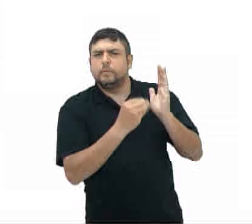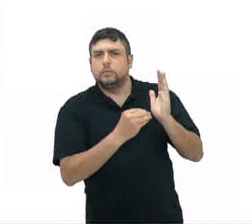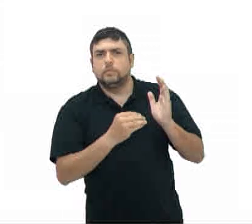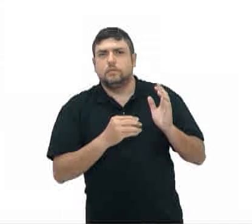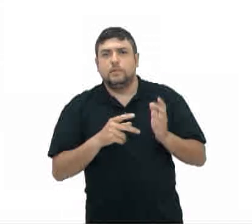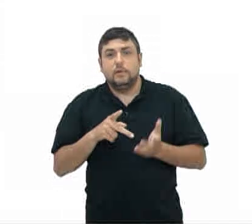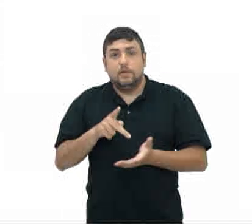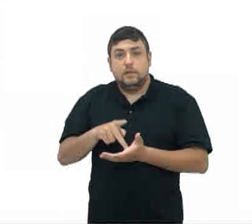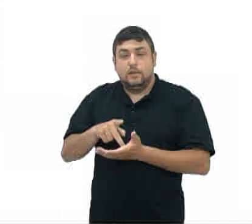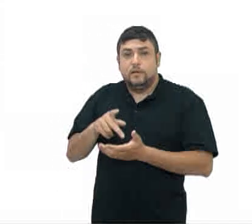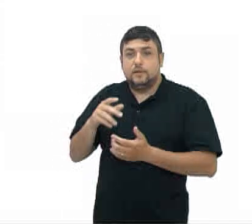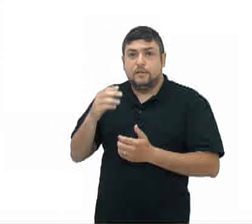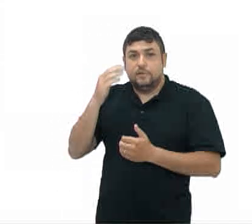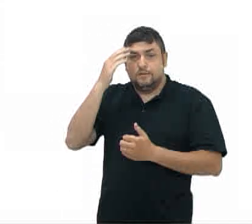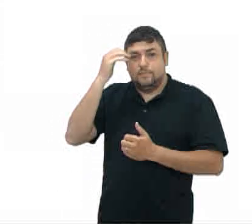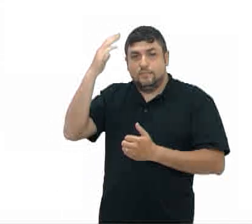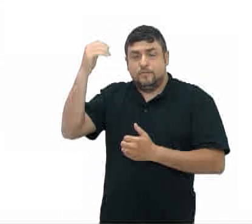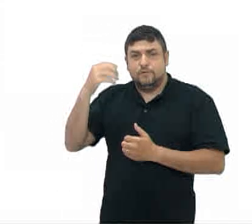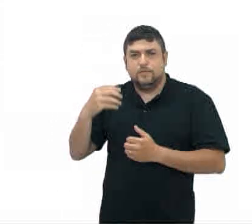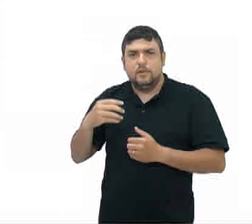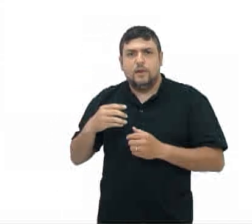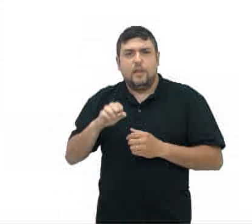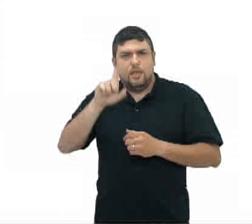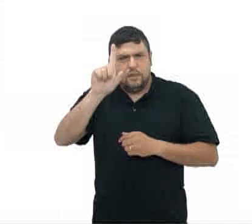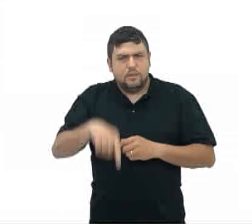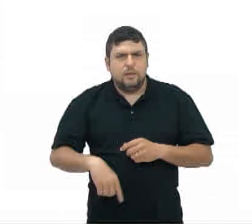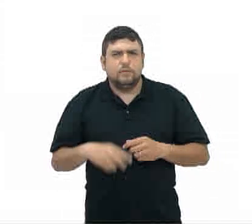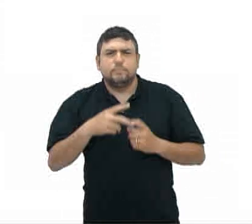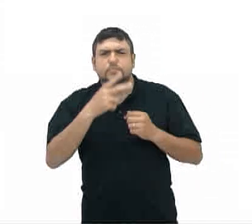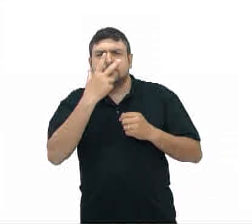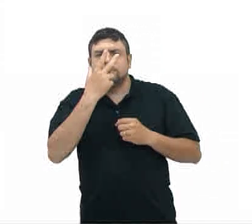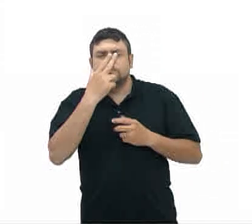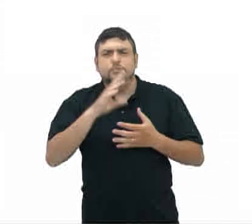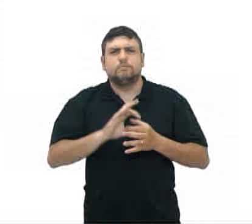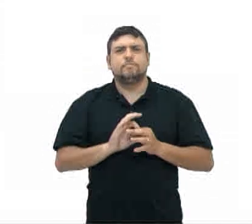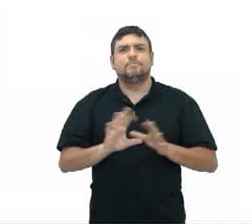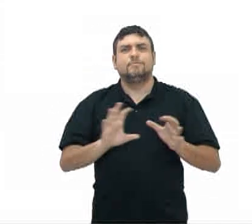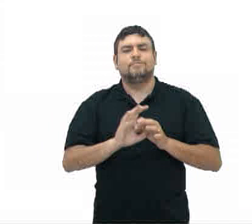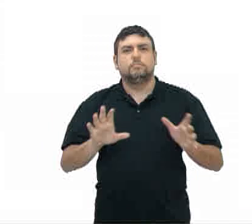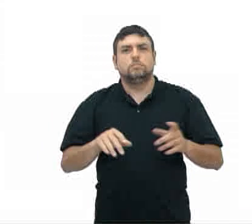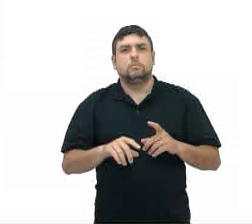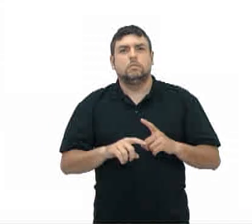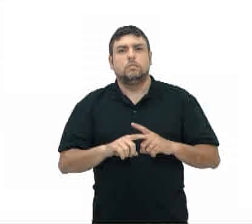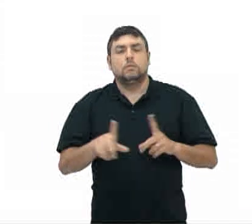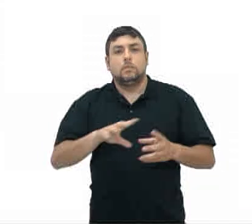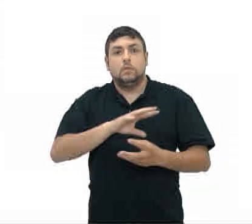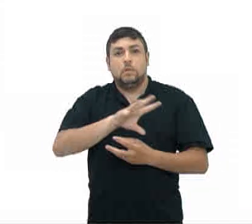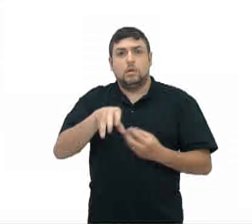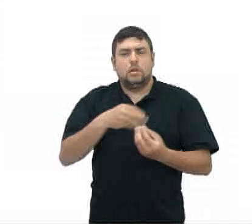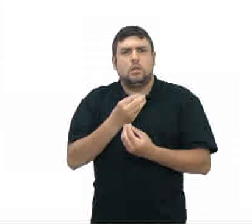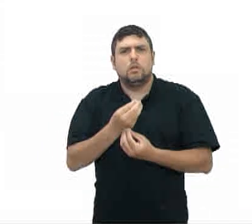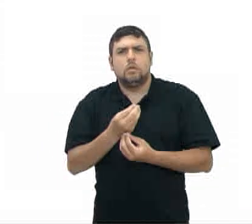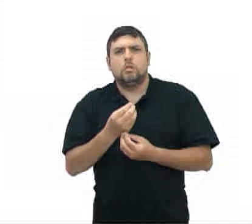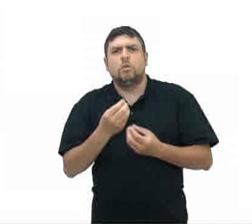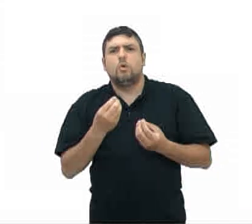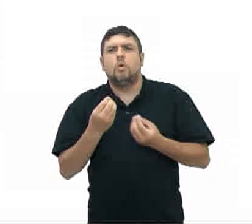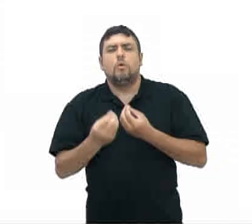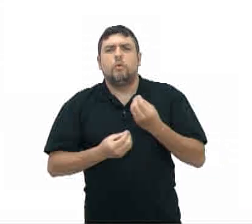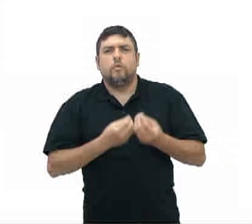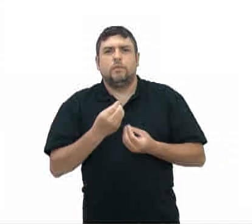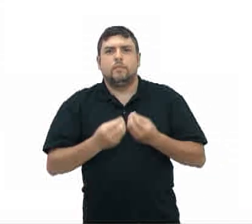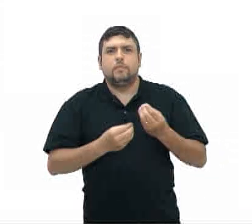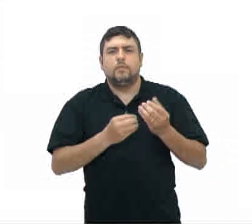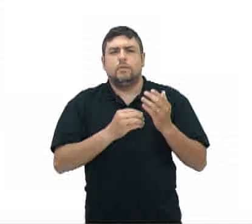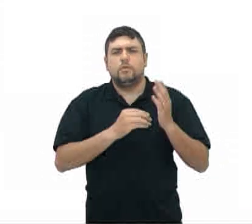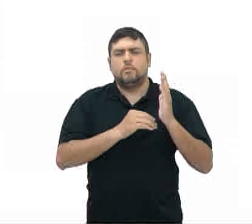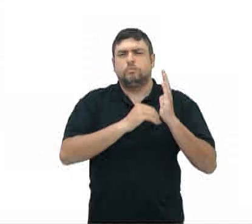inadequados, explícitos, e a representação artística parece ter sido, ao longo da história humana, o melhor caminho para ser no